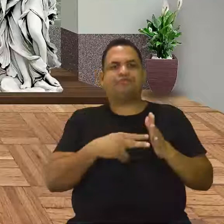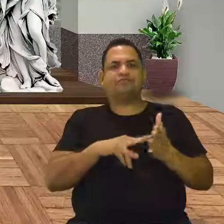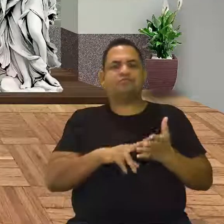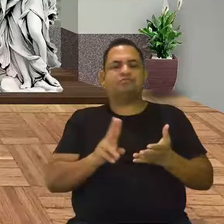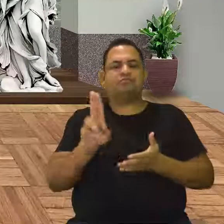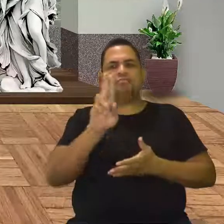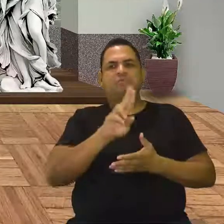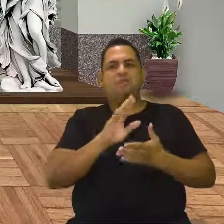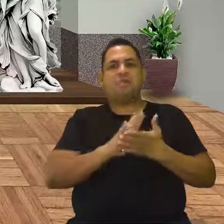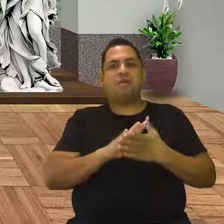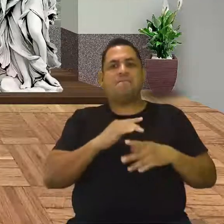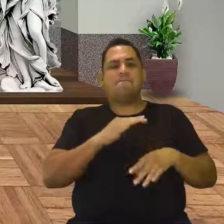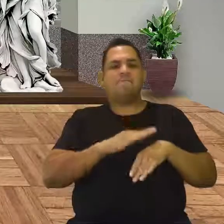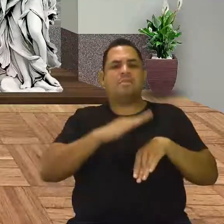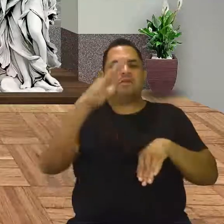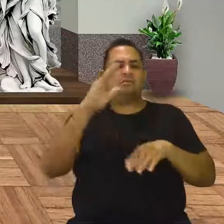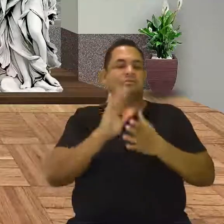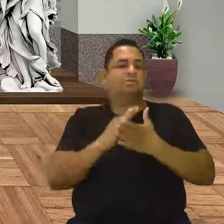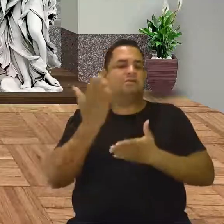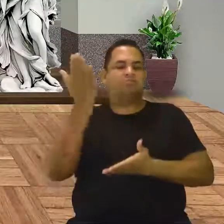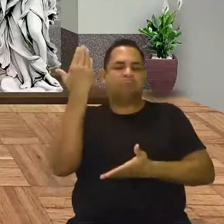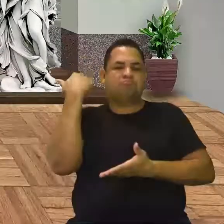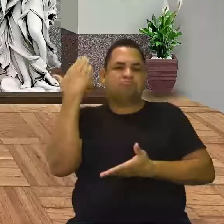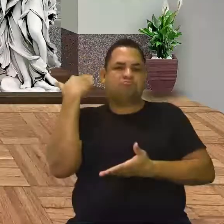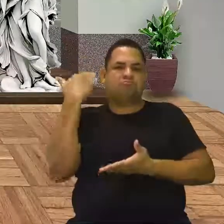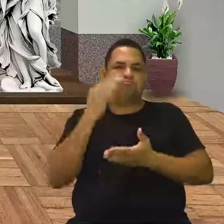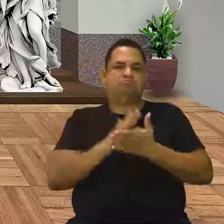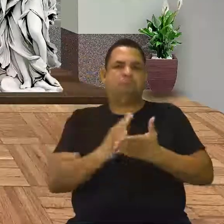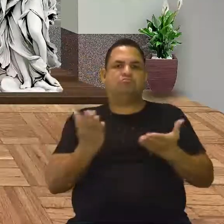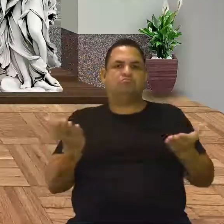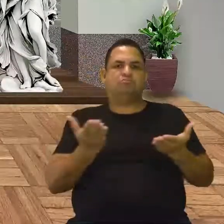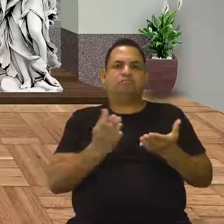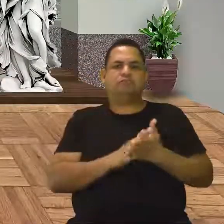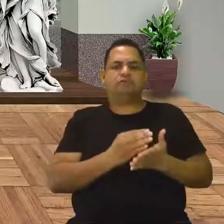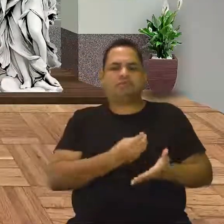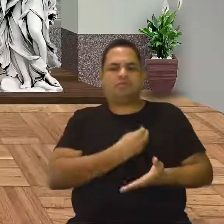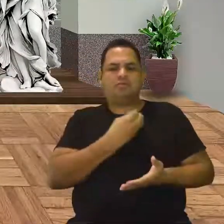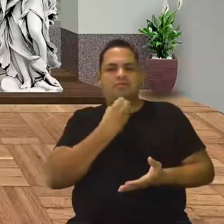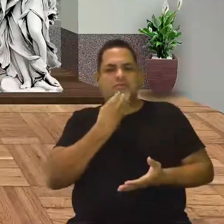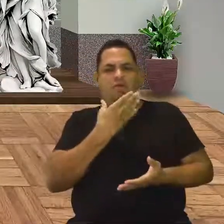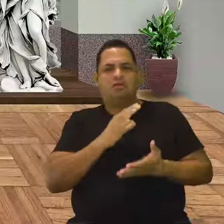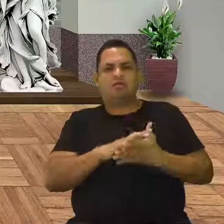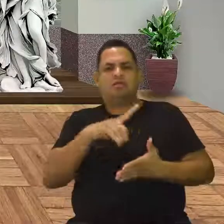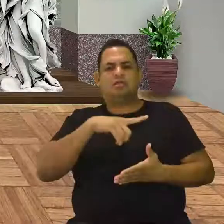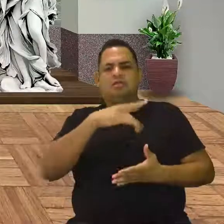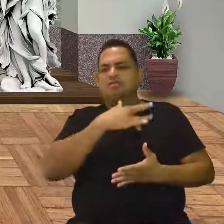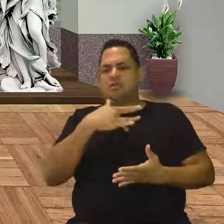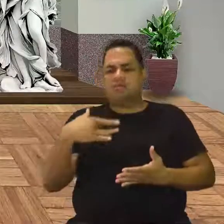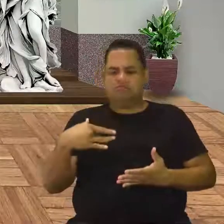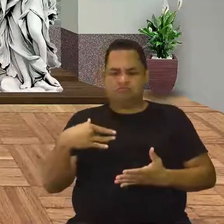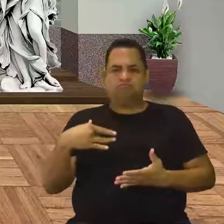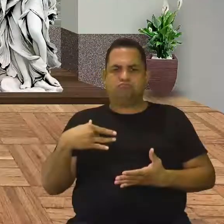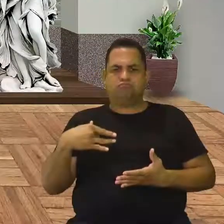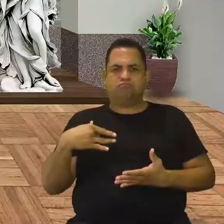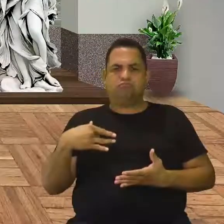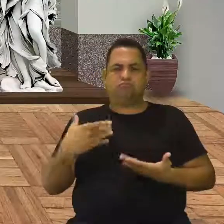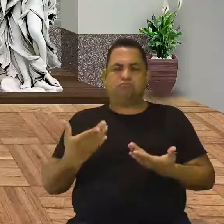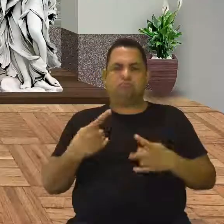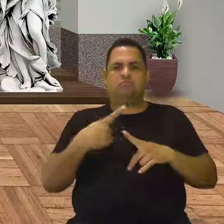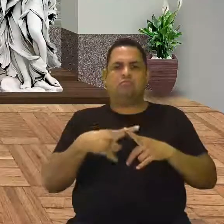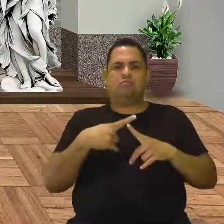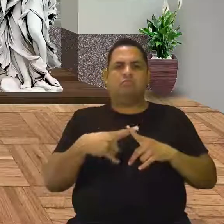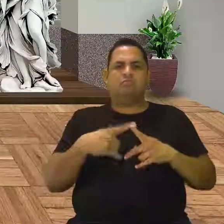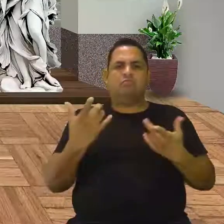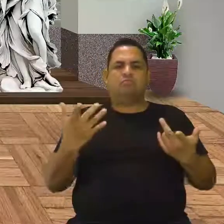consumir mais, isso ficou no passado. Hoje, viver bem é você ter uma boa saúde. Tá? Porque hoje,